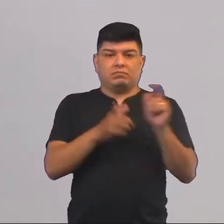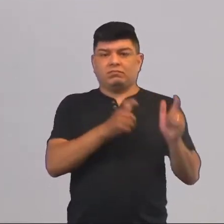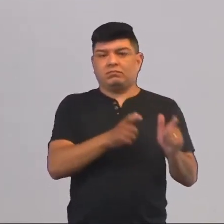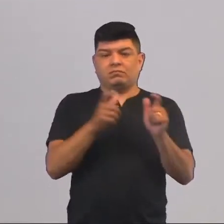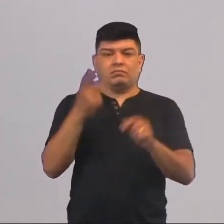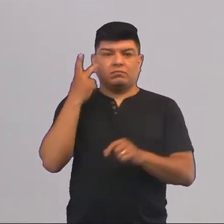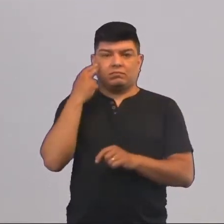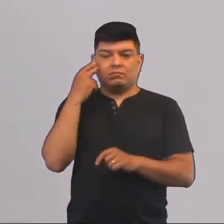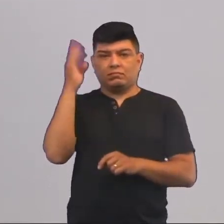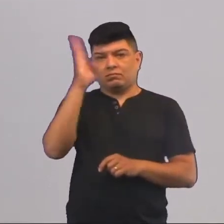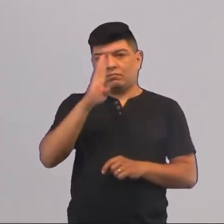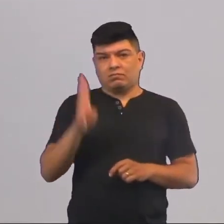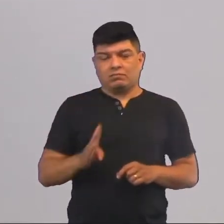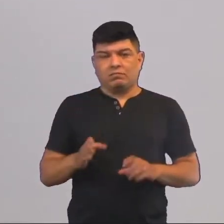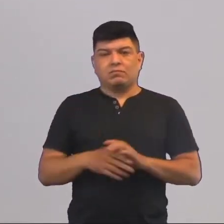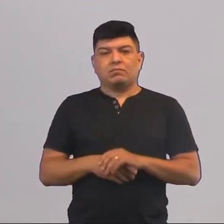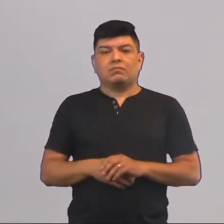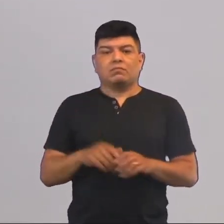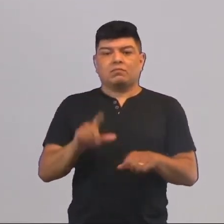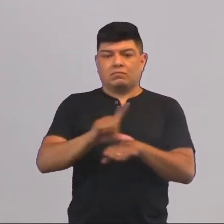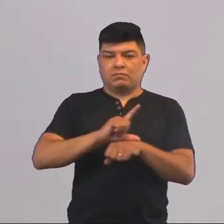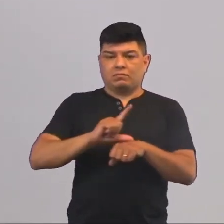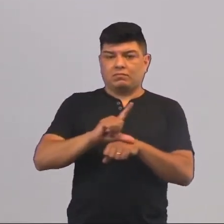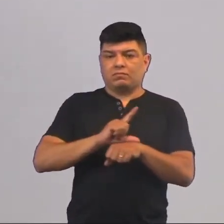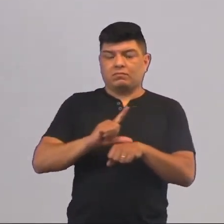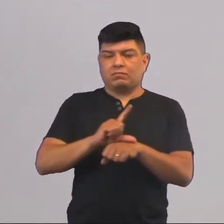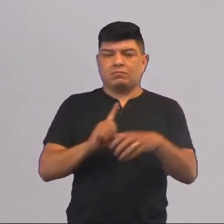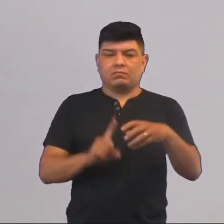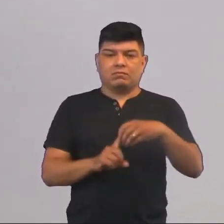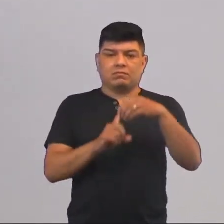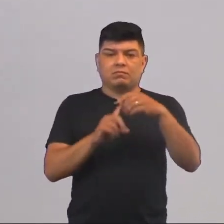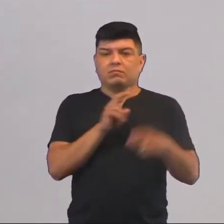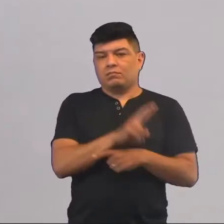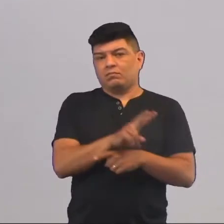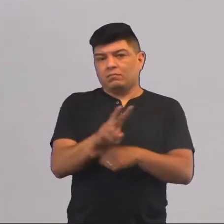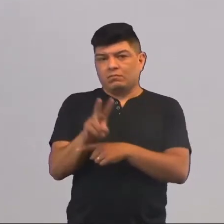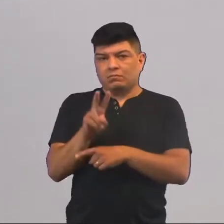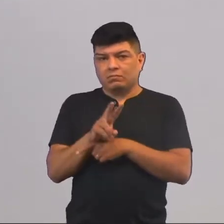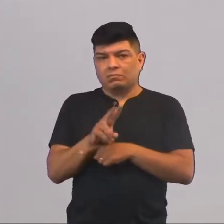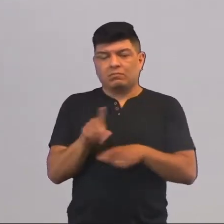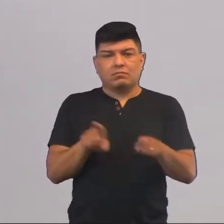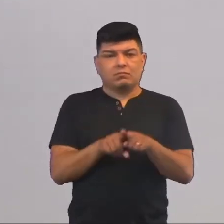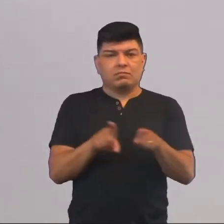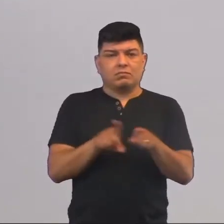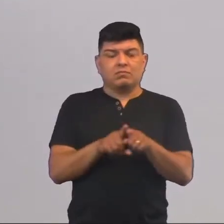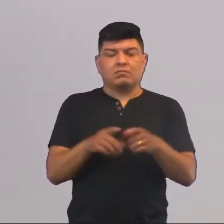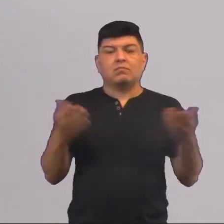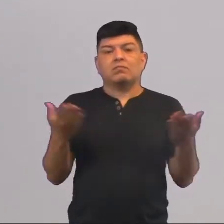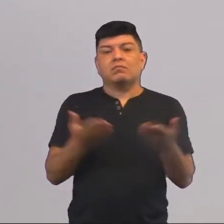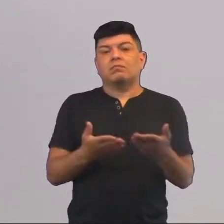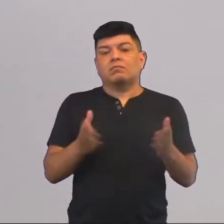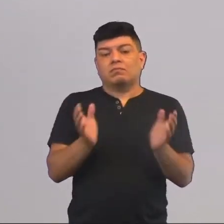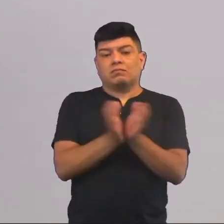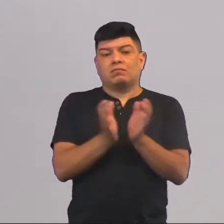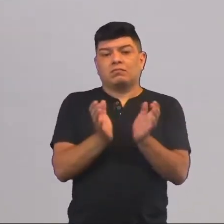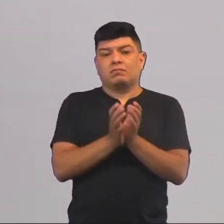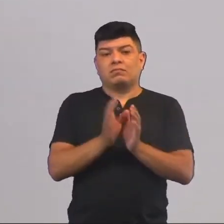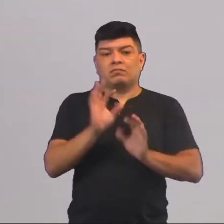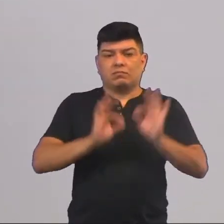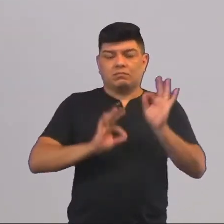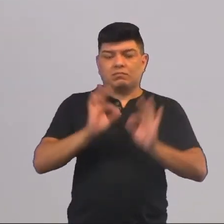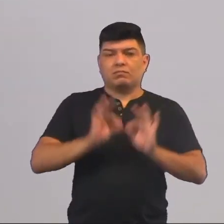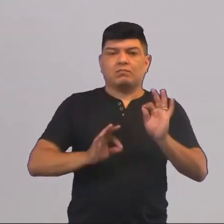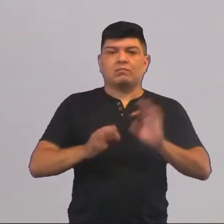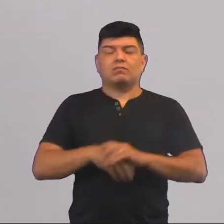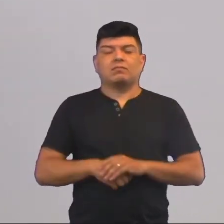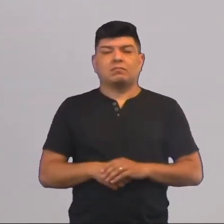ambientes naturais brasileiros, legislações, unidades de conservação e também a atuação de grupos